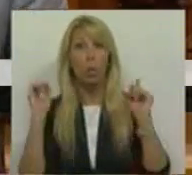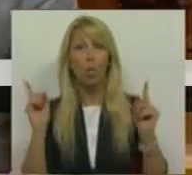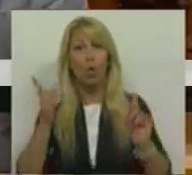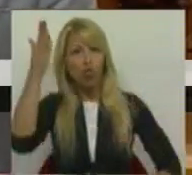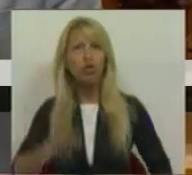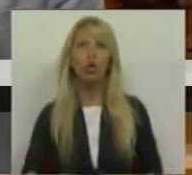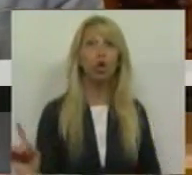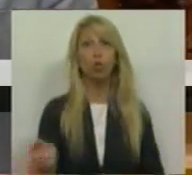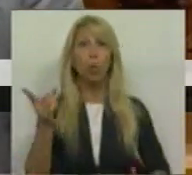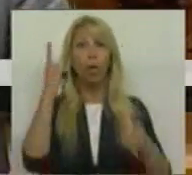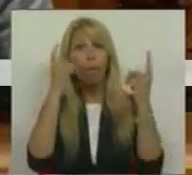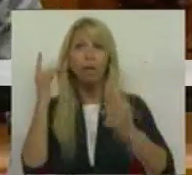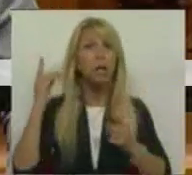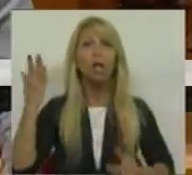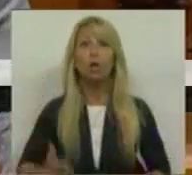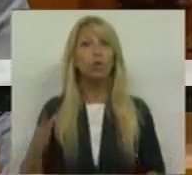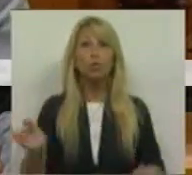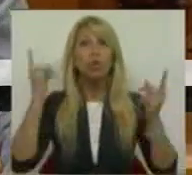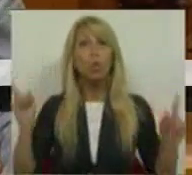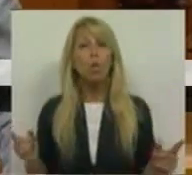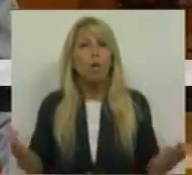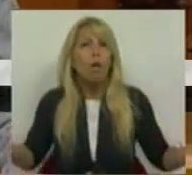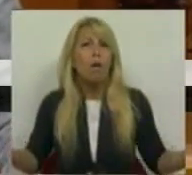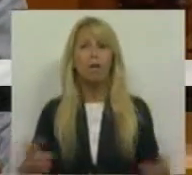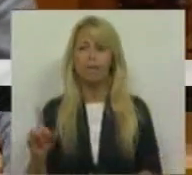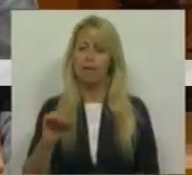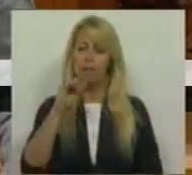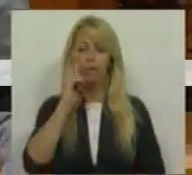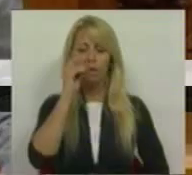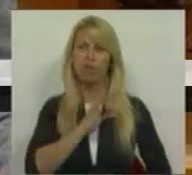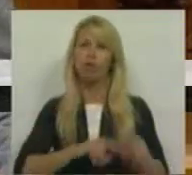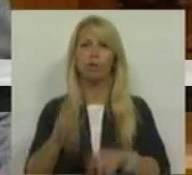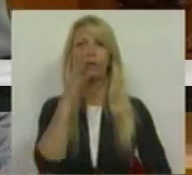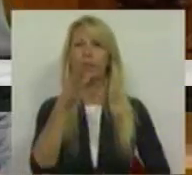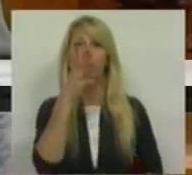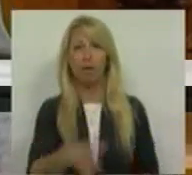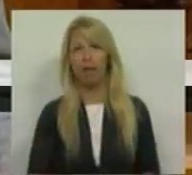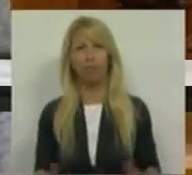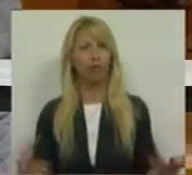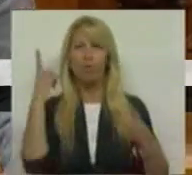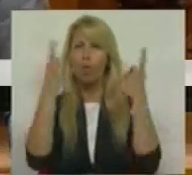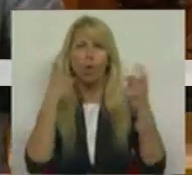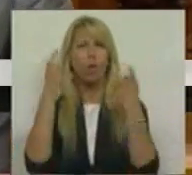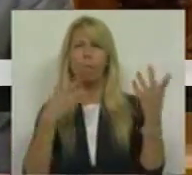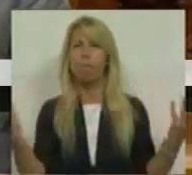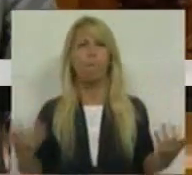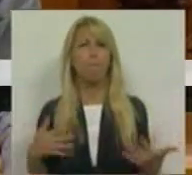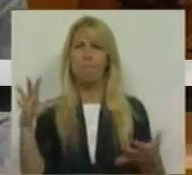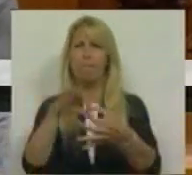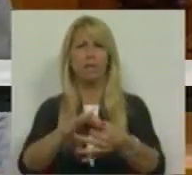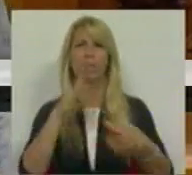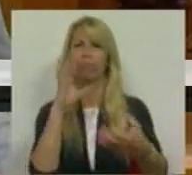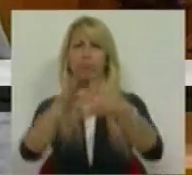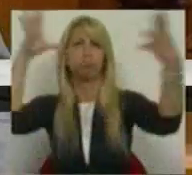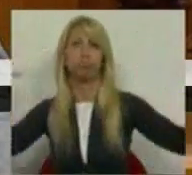racional. Não, senhoras e senhores deputados, não, senhora deputada, é irracional. Irracional é o Governo e as políticas que sustenta.